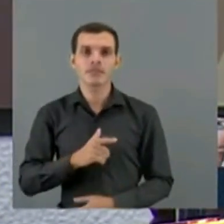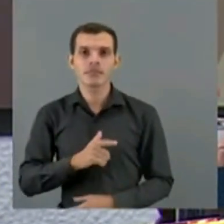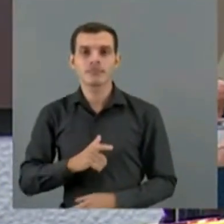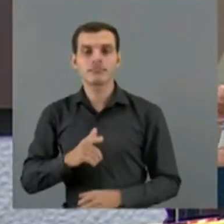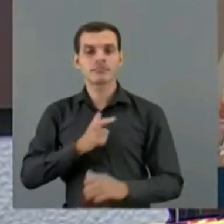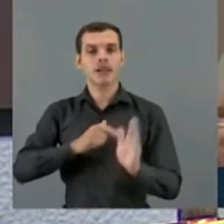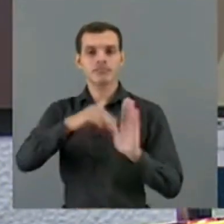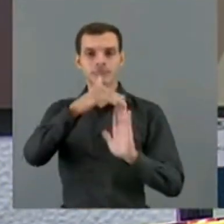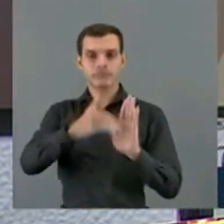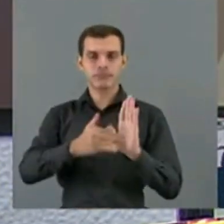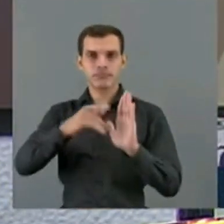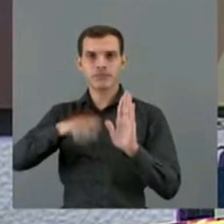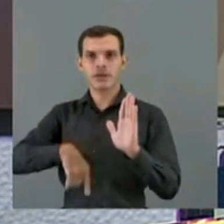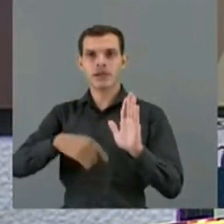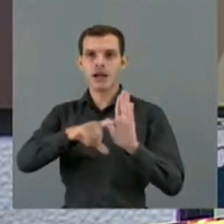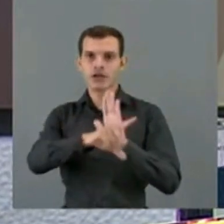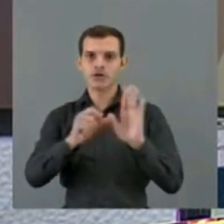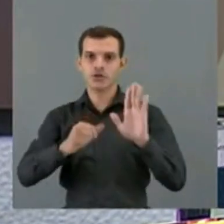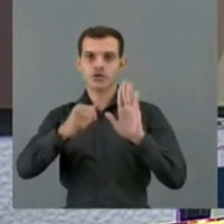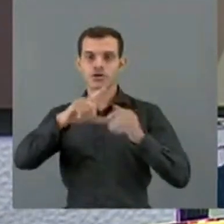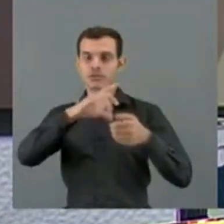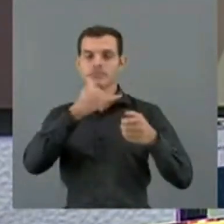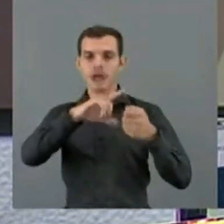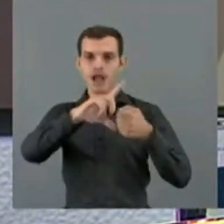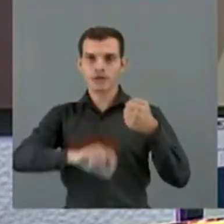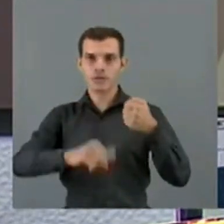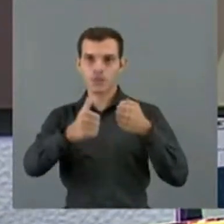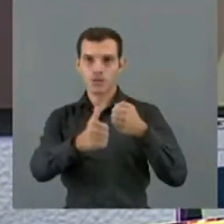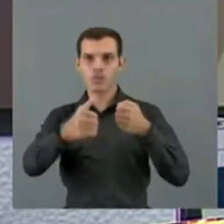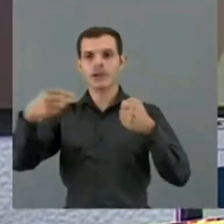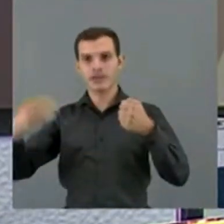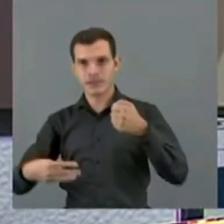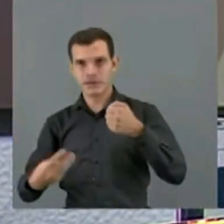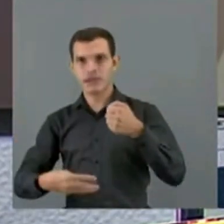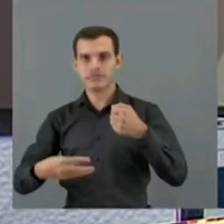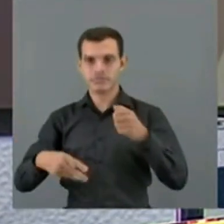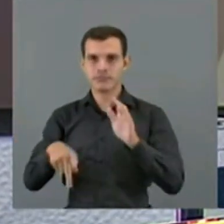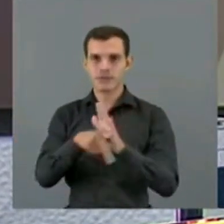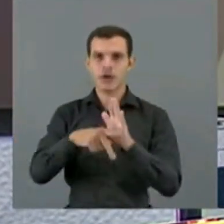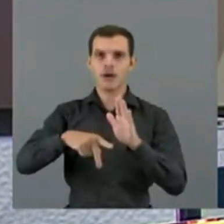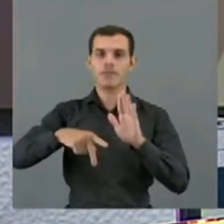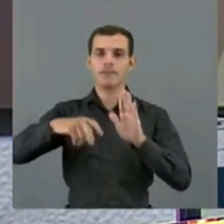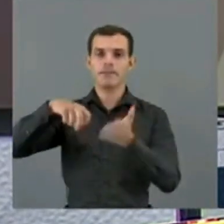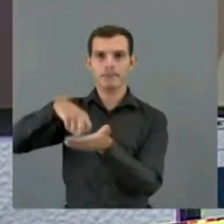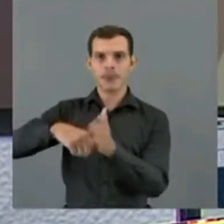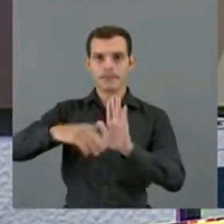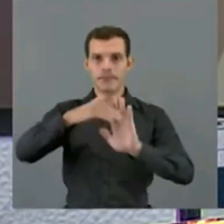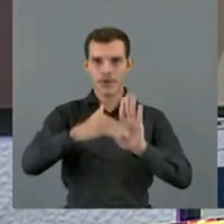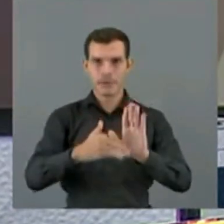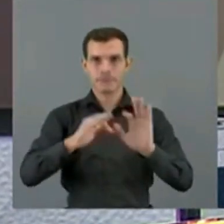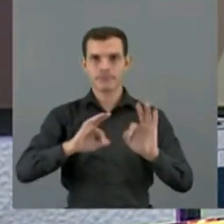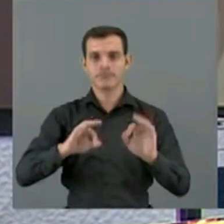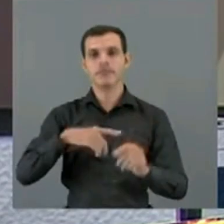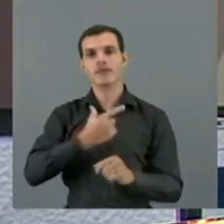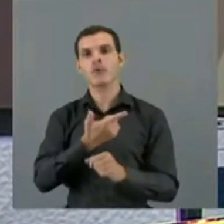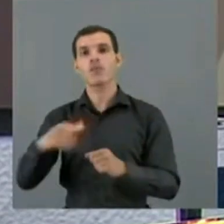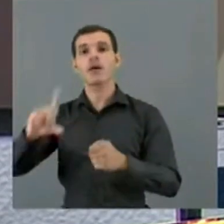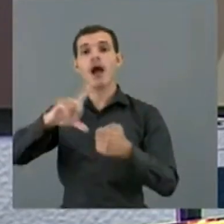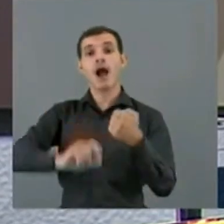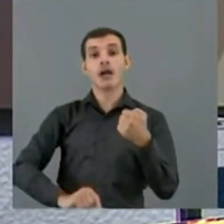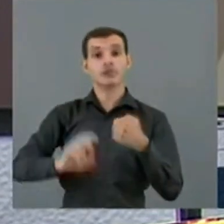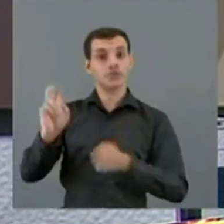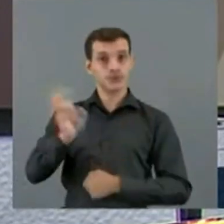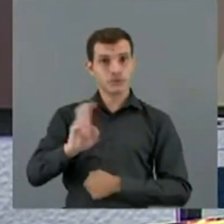3º do Código de Processo Penal. E, logo em seguida, a Constituição diz, é bem claro, no artigo 5º, lá no capítulo